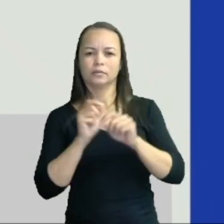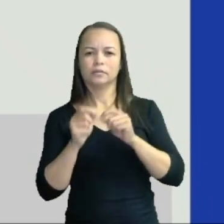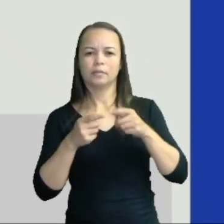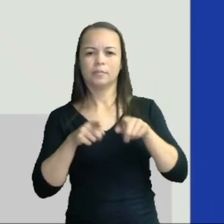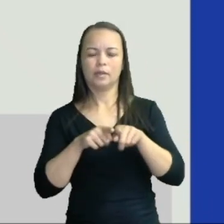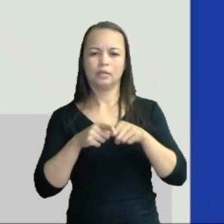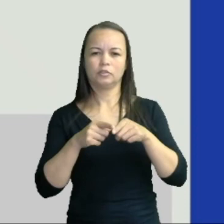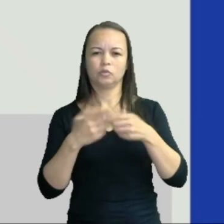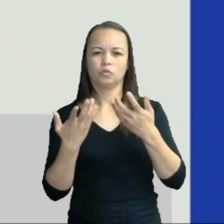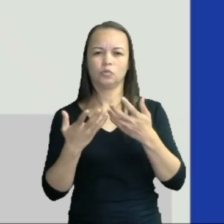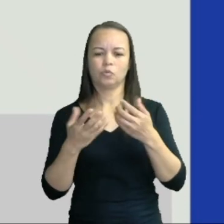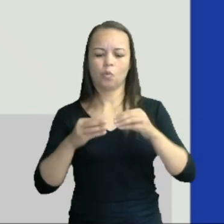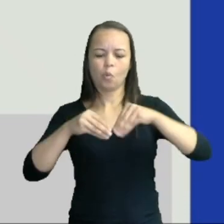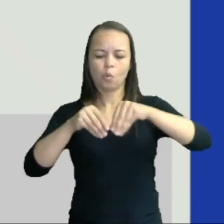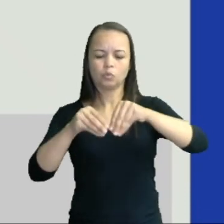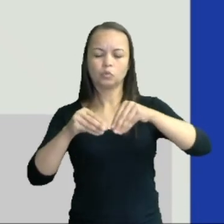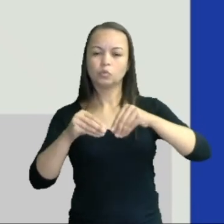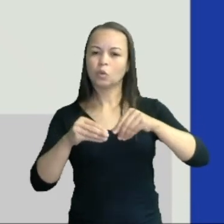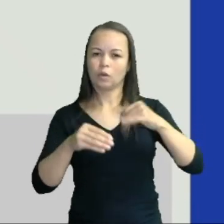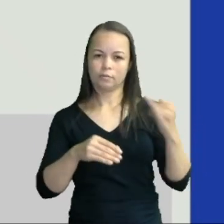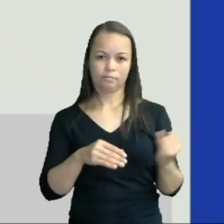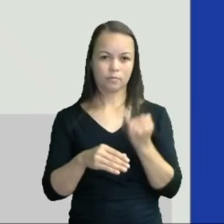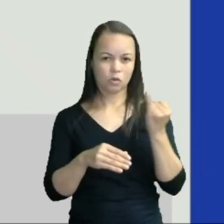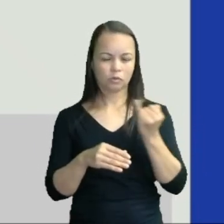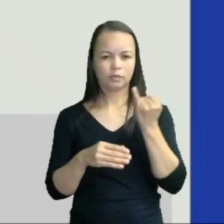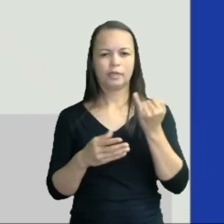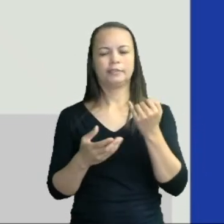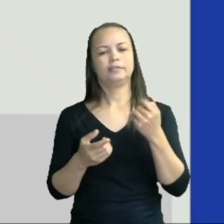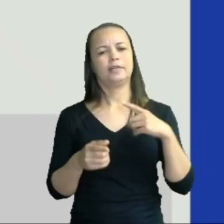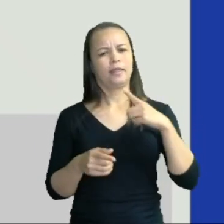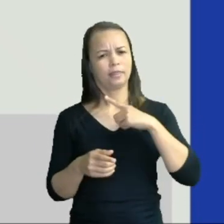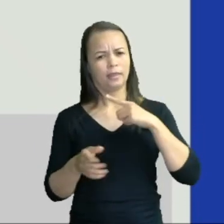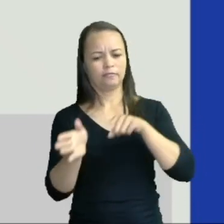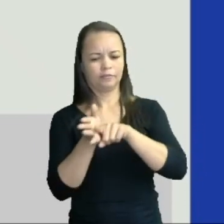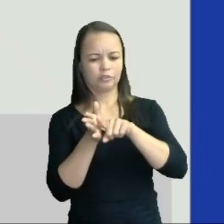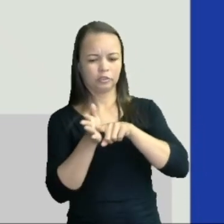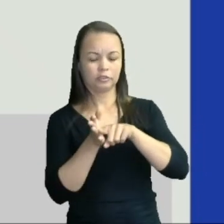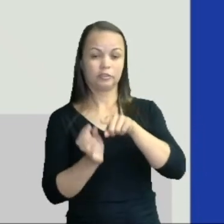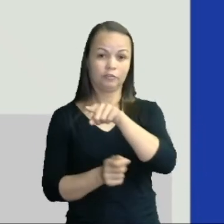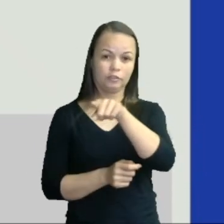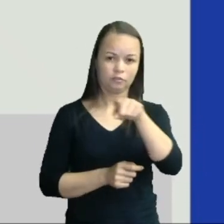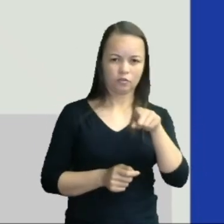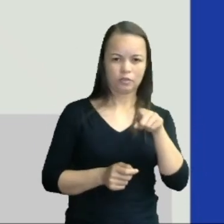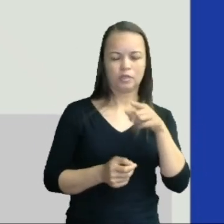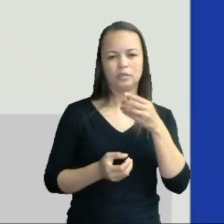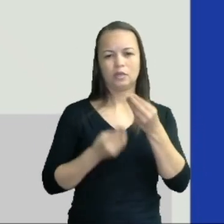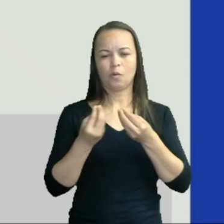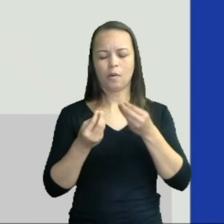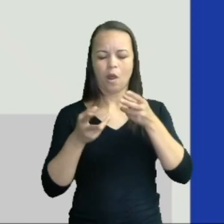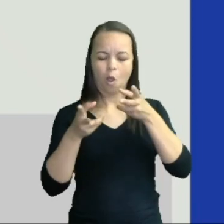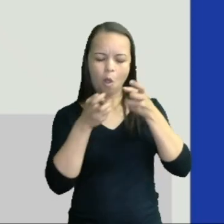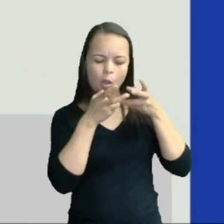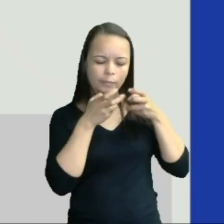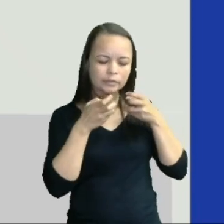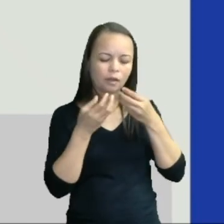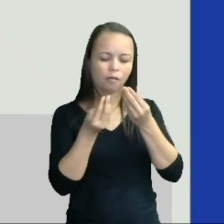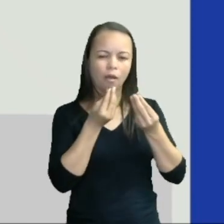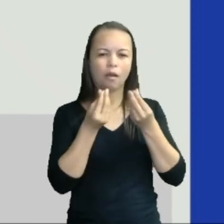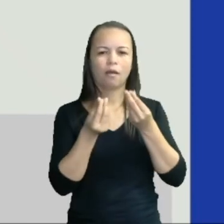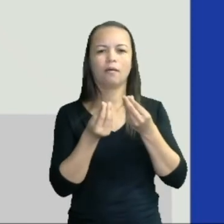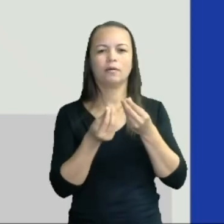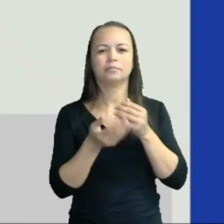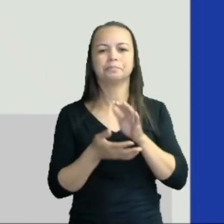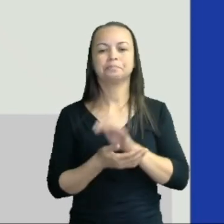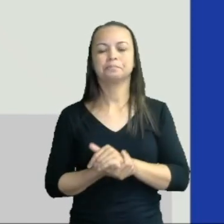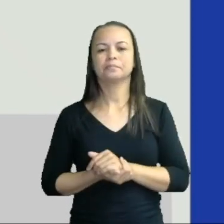e os seus horizontes. Teve a investigação que vocês vão fazer sobre o solo, né, para observar as amostras, os tipos de solos